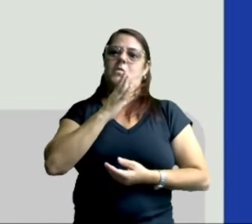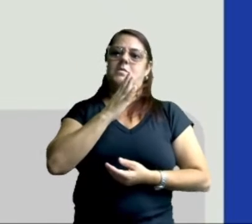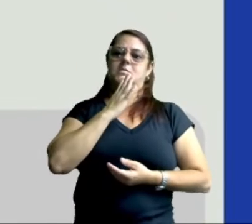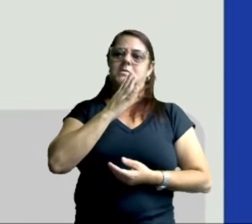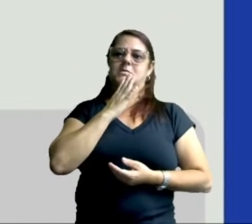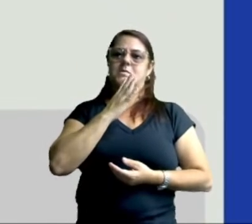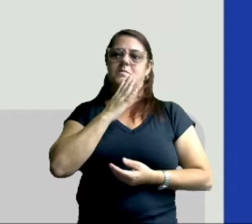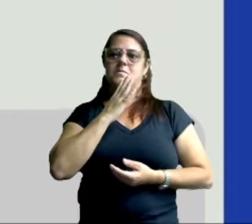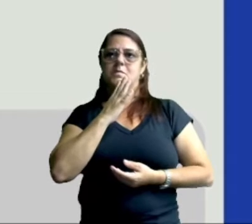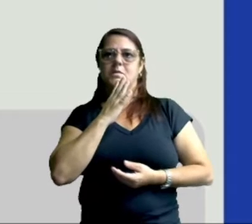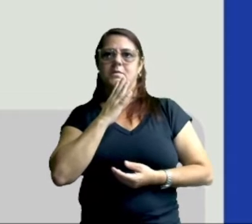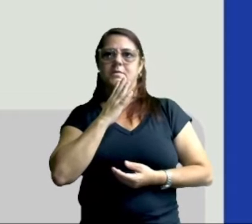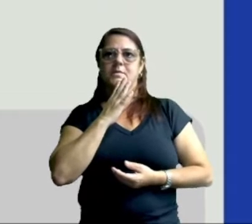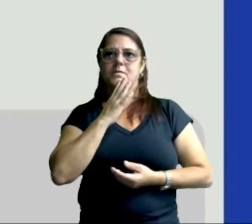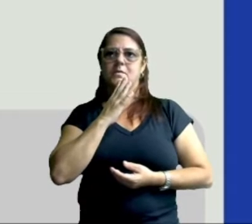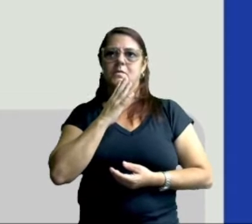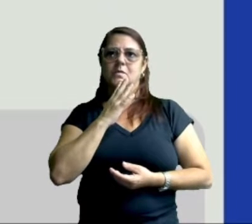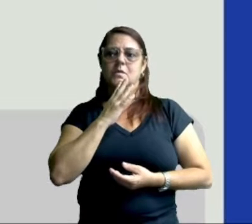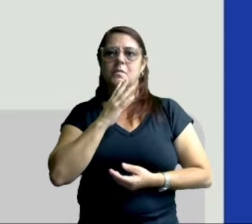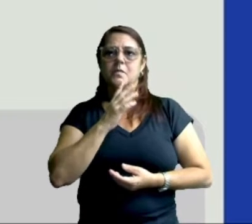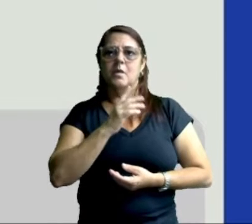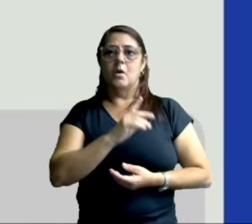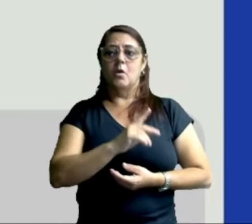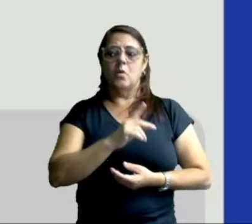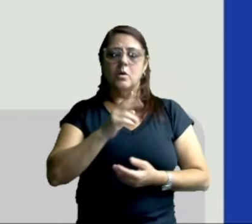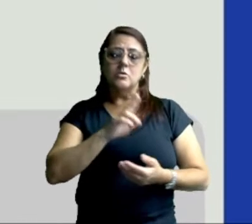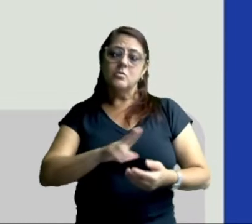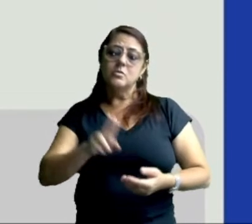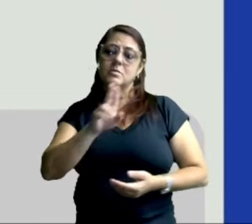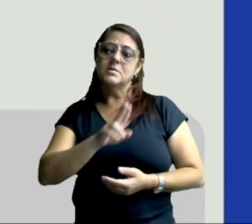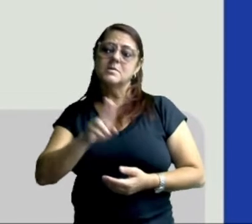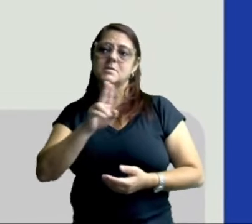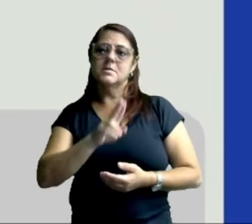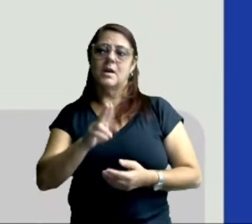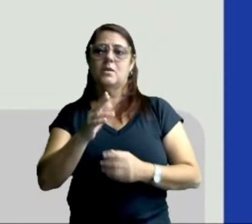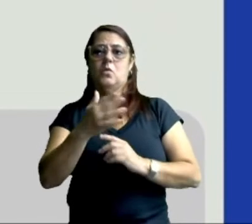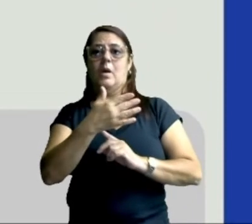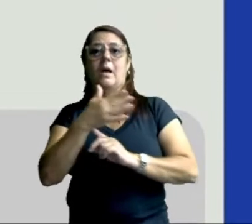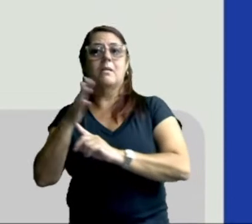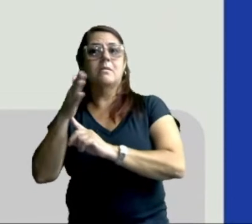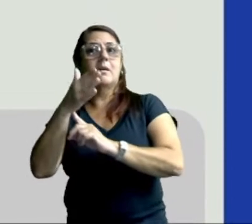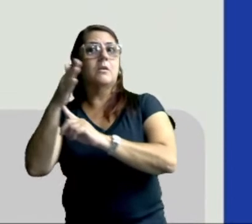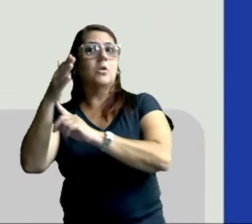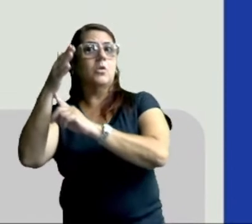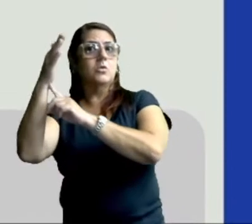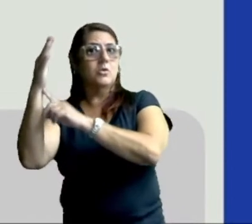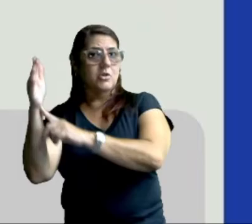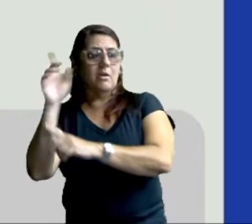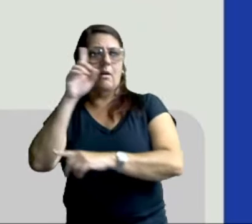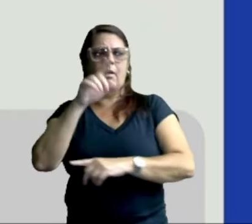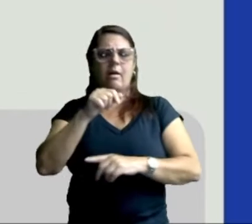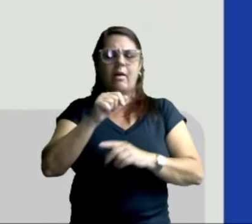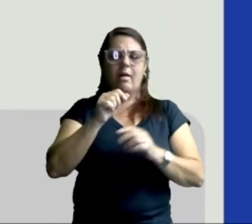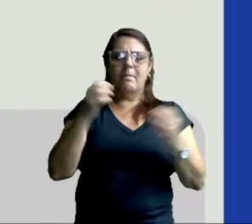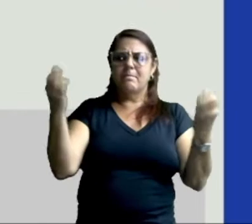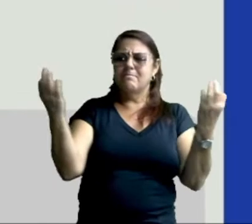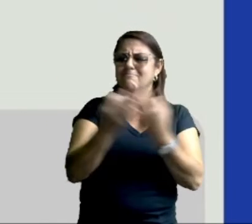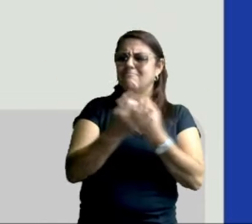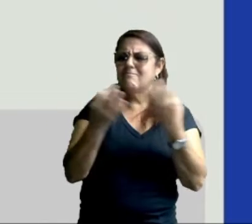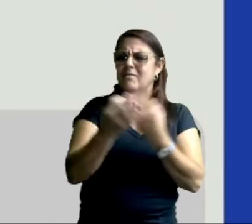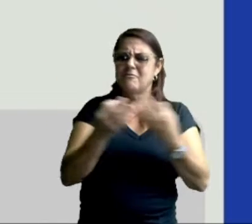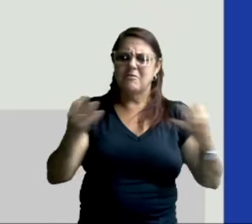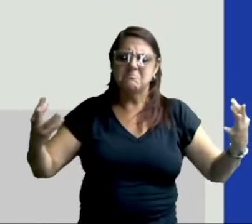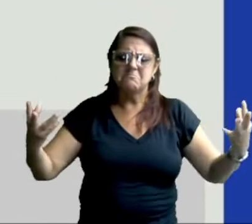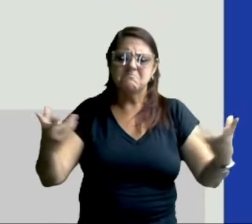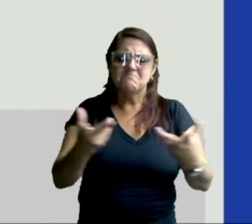Ou seja, quando bem utilizada, a tecnologia é uma ferramenta fantástica, né, de, por